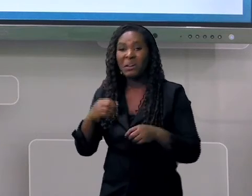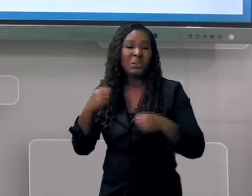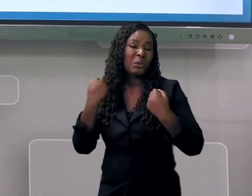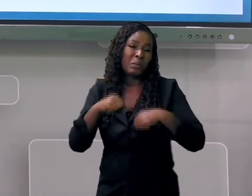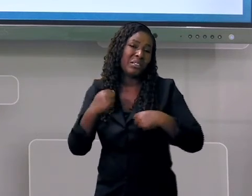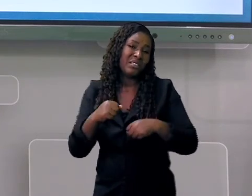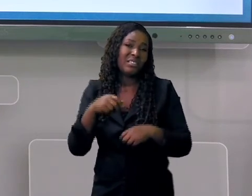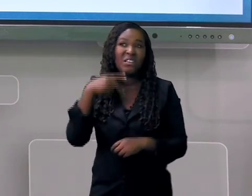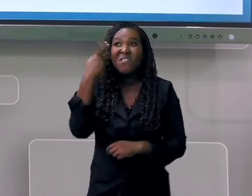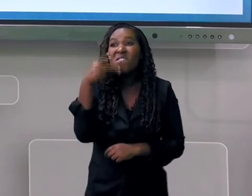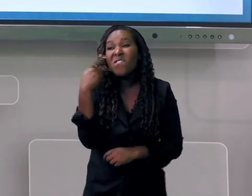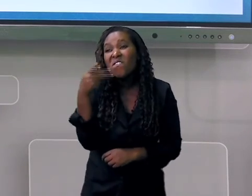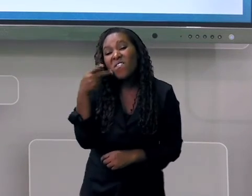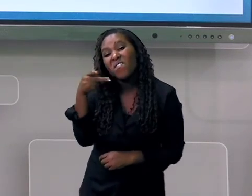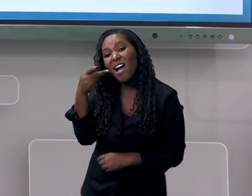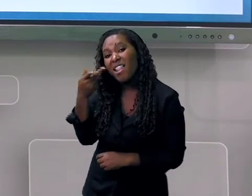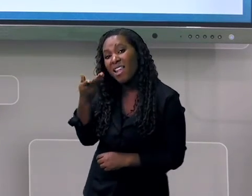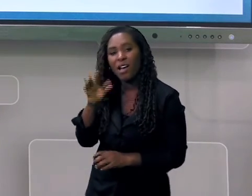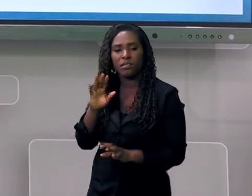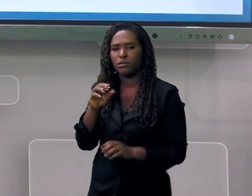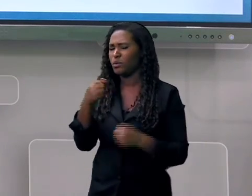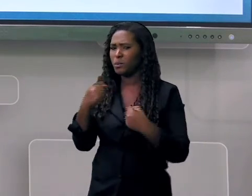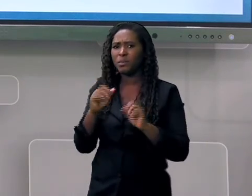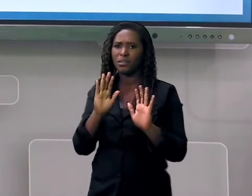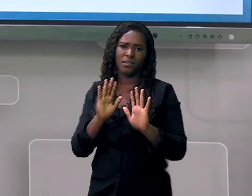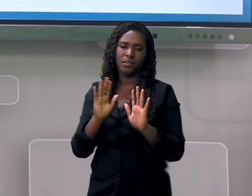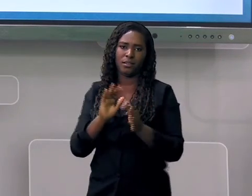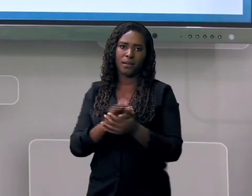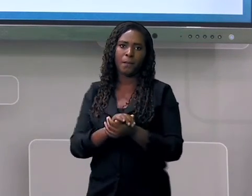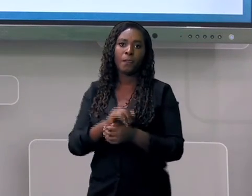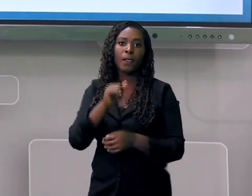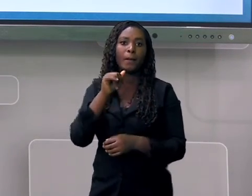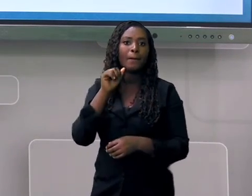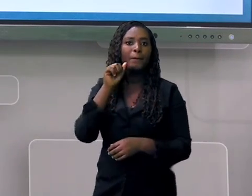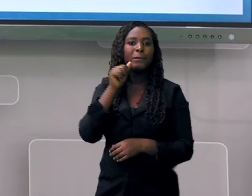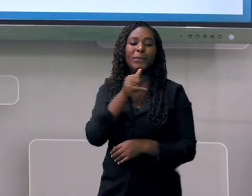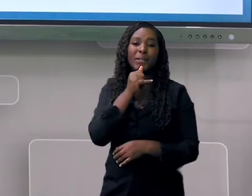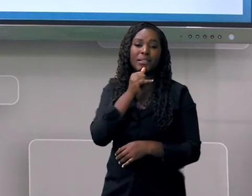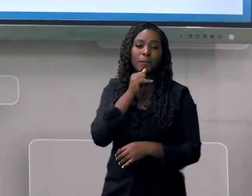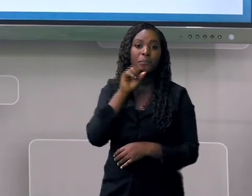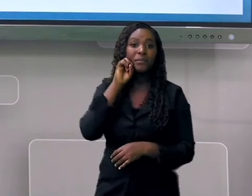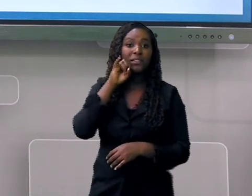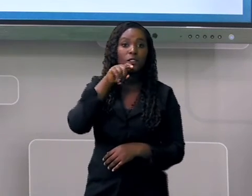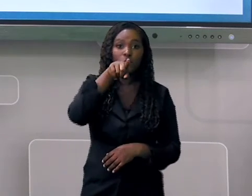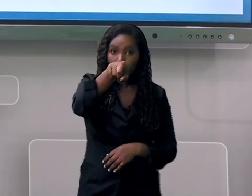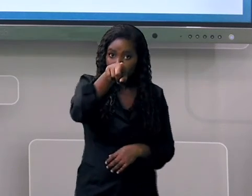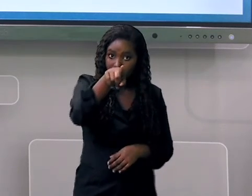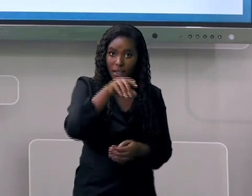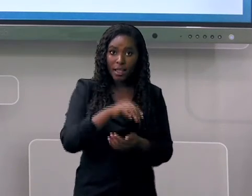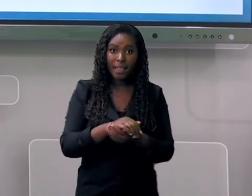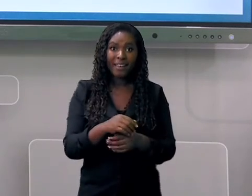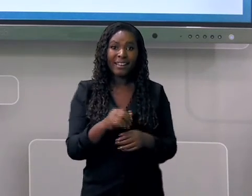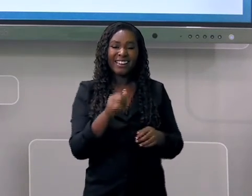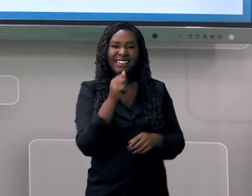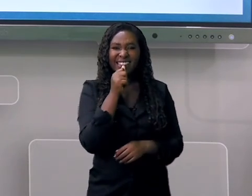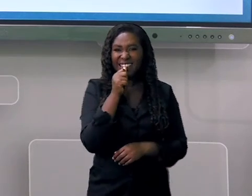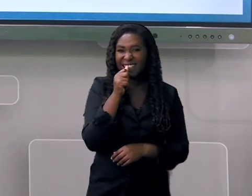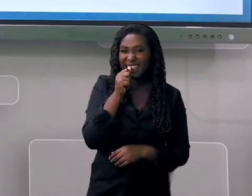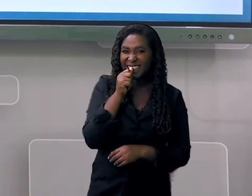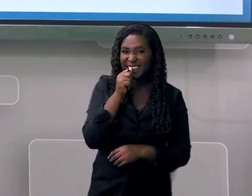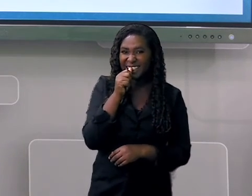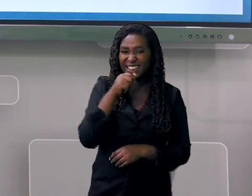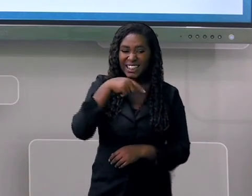para instruir seu filho, por exemplo, se você vai levar ao dentista. Você pode mostrar fotos do passo a passo do que acontece lá no dentista.